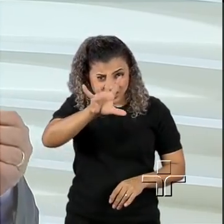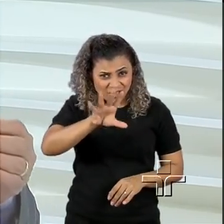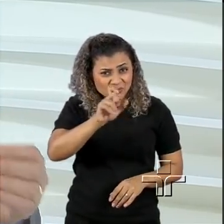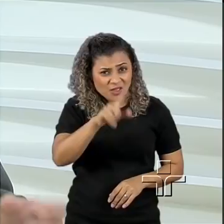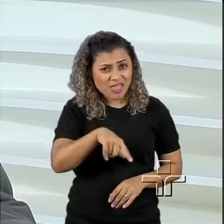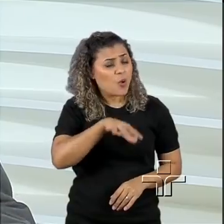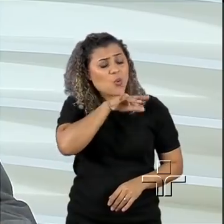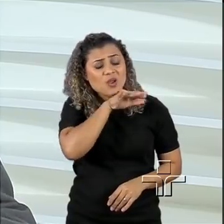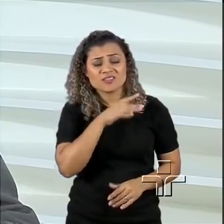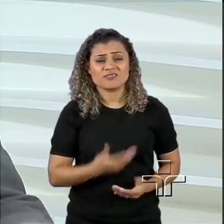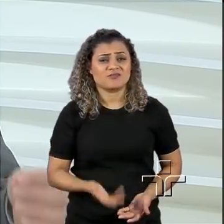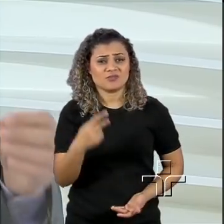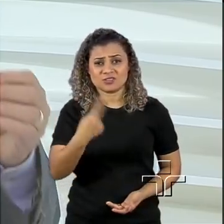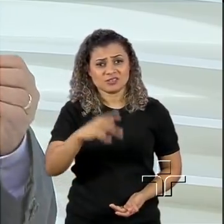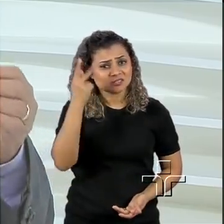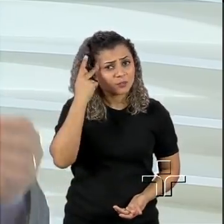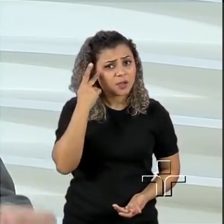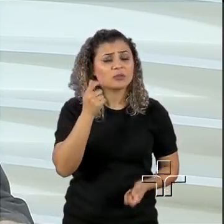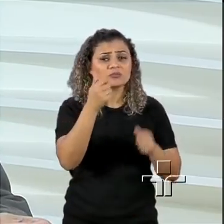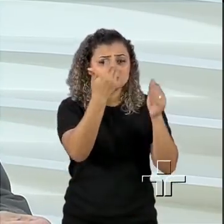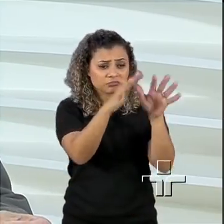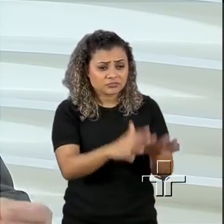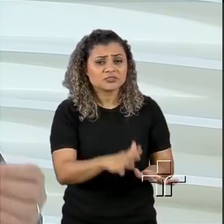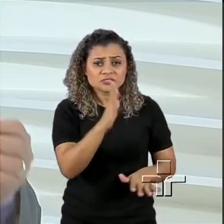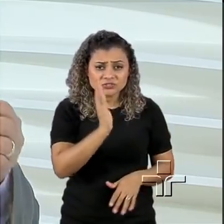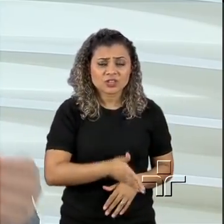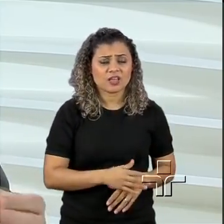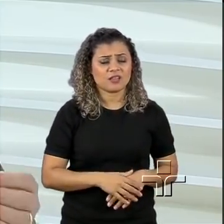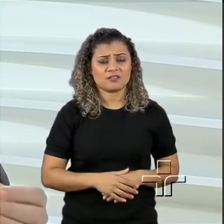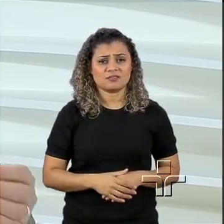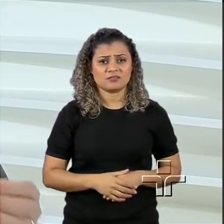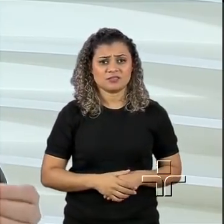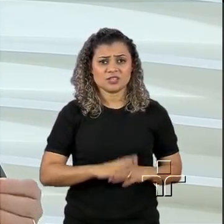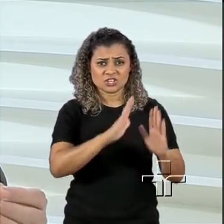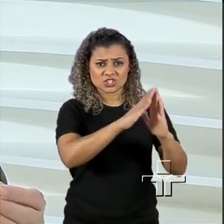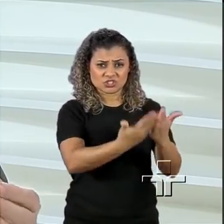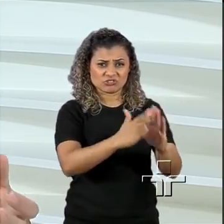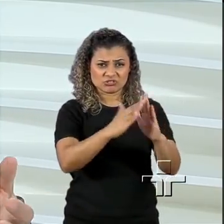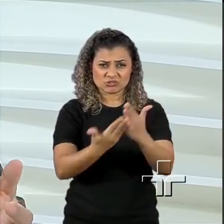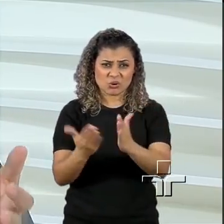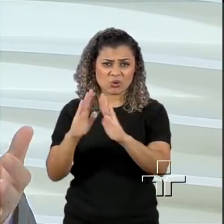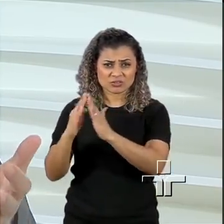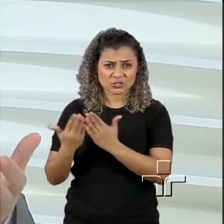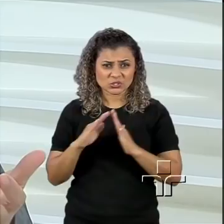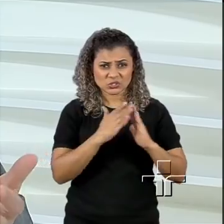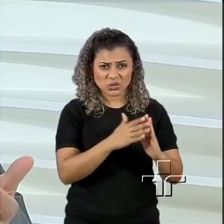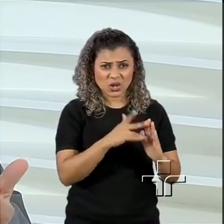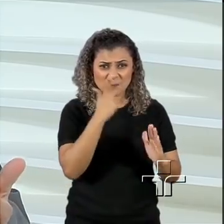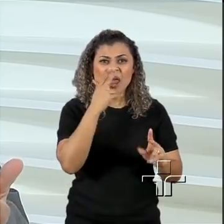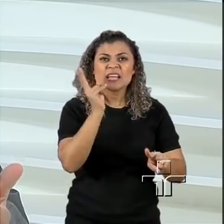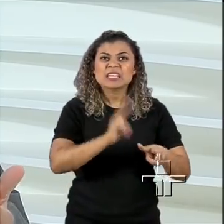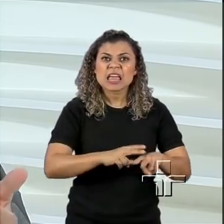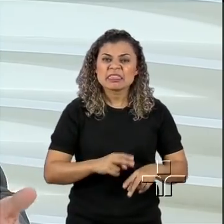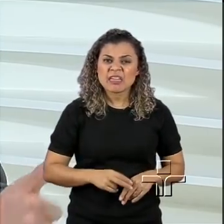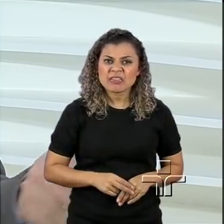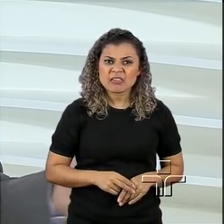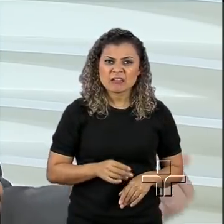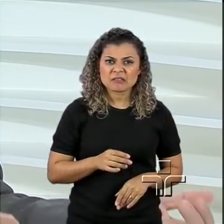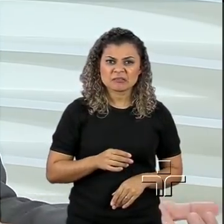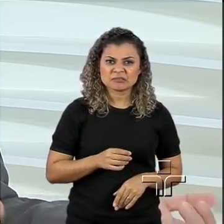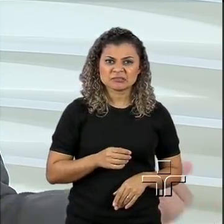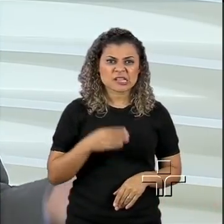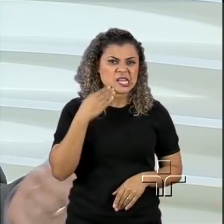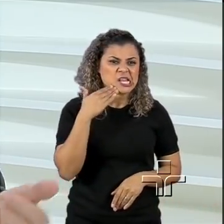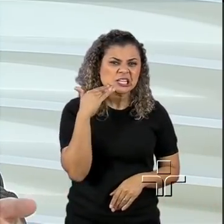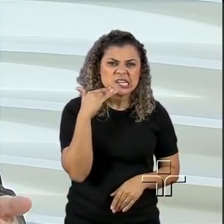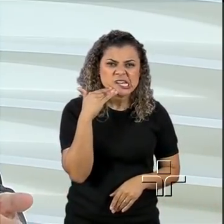rede estadual de São Paulo está falida. As escolas, invariavelmente, têm cara de cadeia. Nós precisamos melhorar